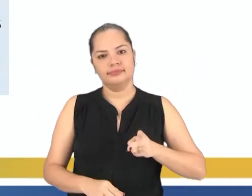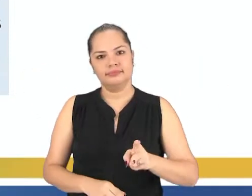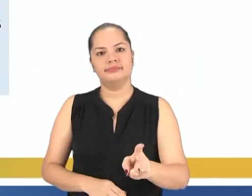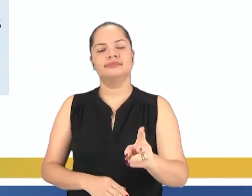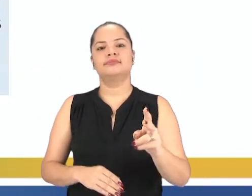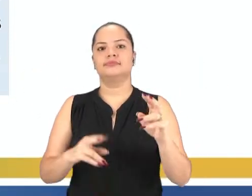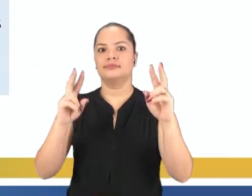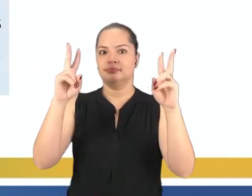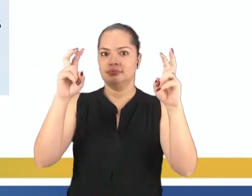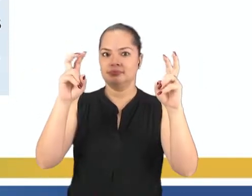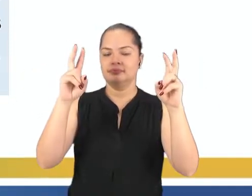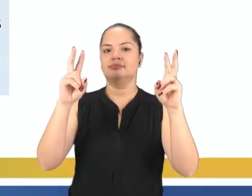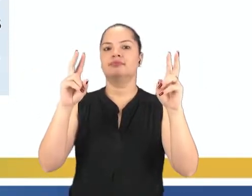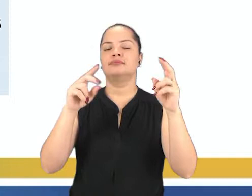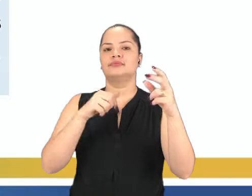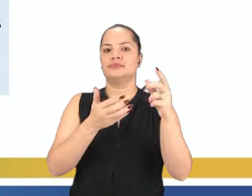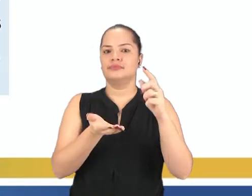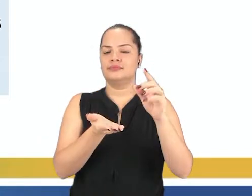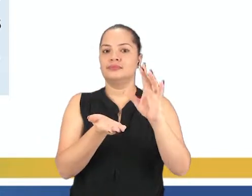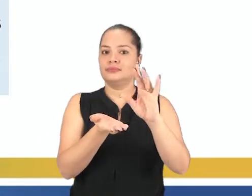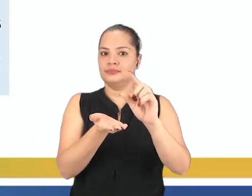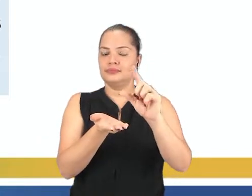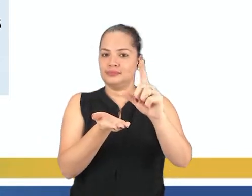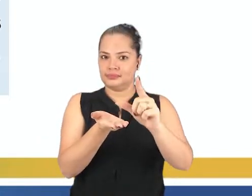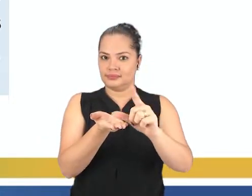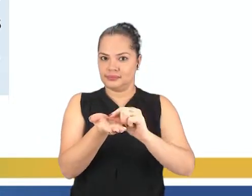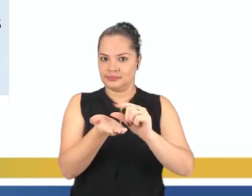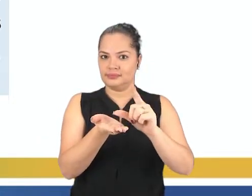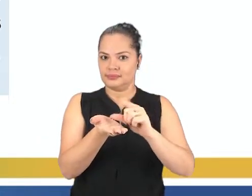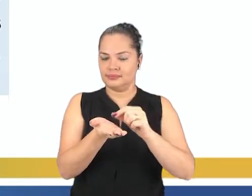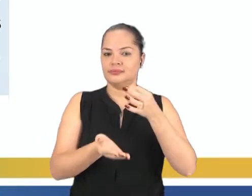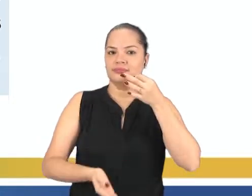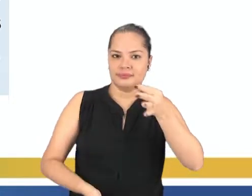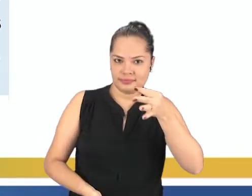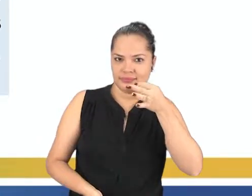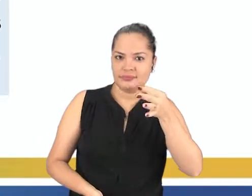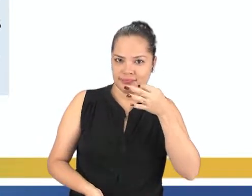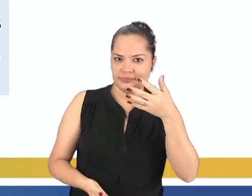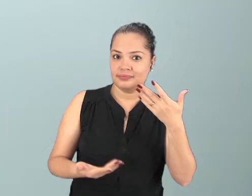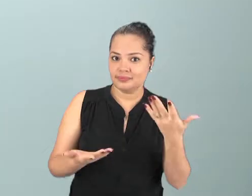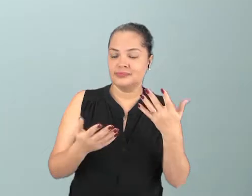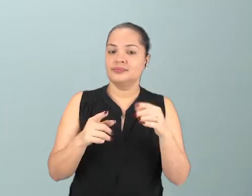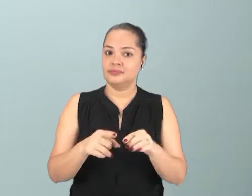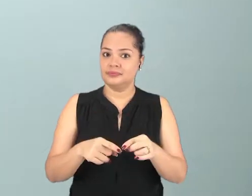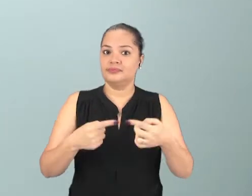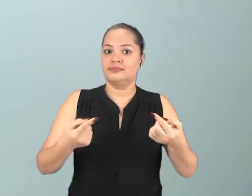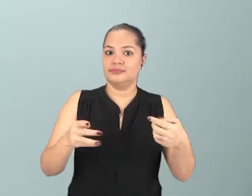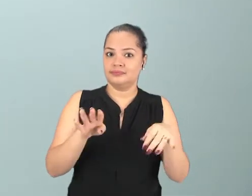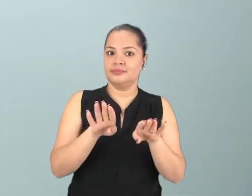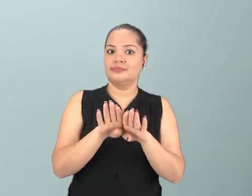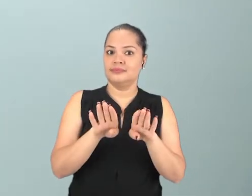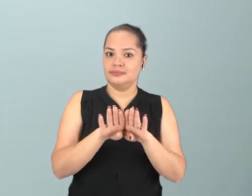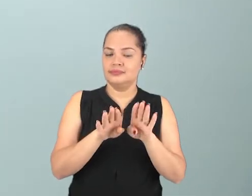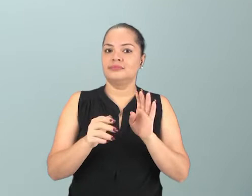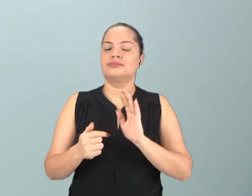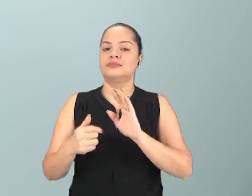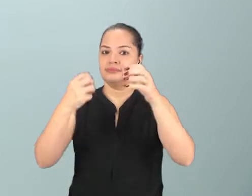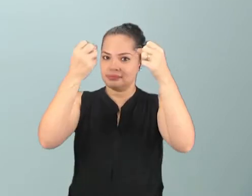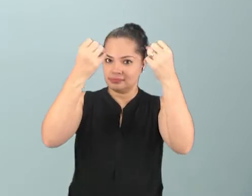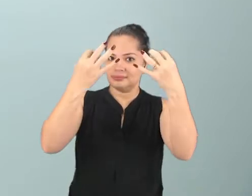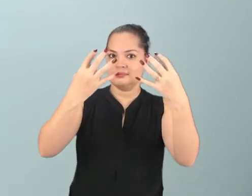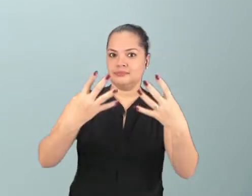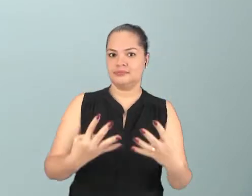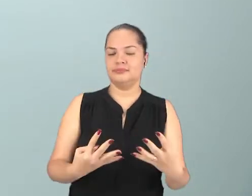estudando o gênero de artigo de opinião. Nós vamos continuar falando do artigo de opinião, mas nós vamos colocar em pauta